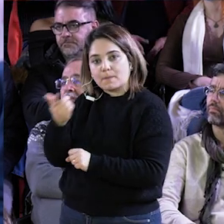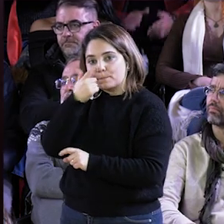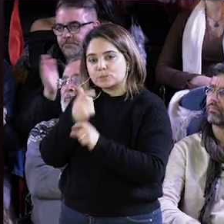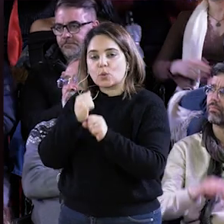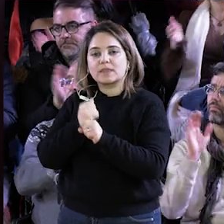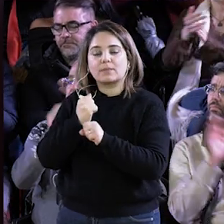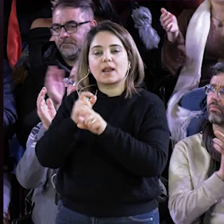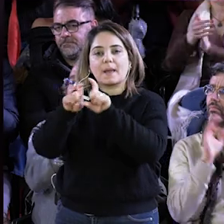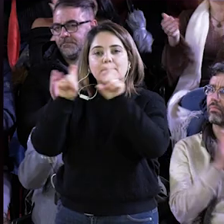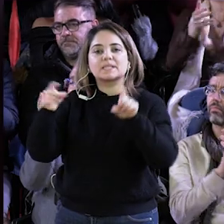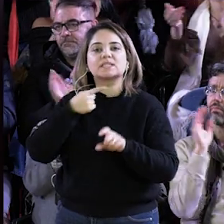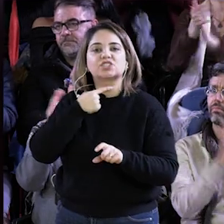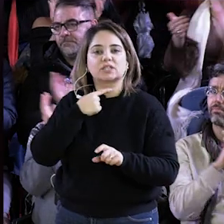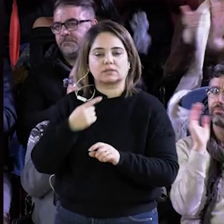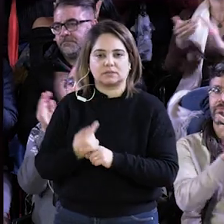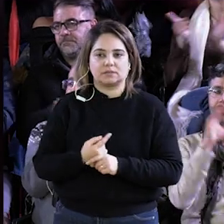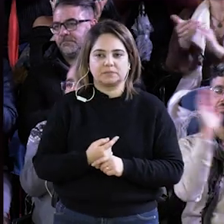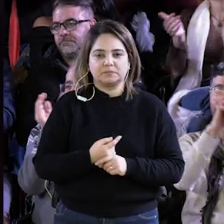digitais.